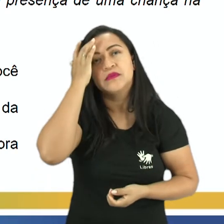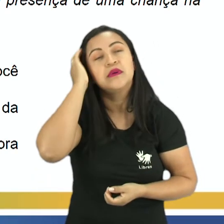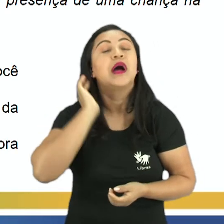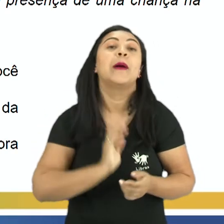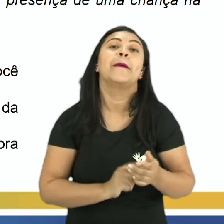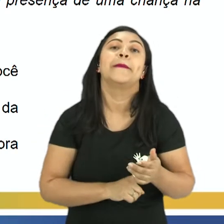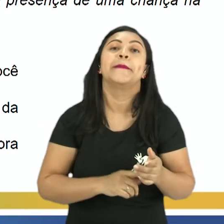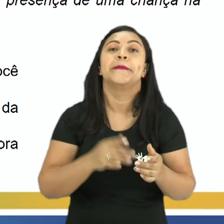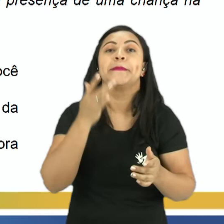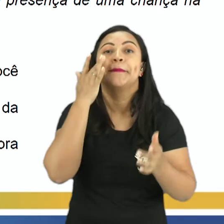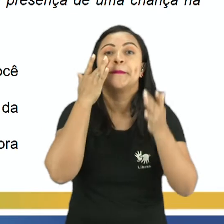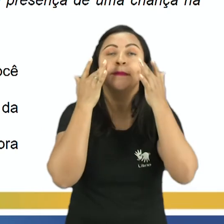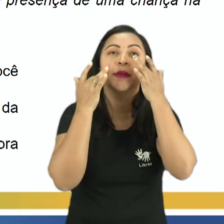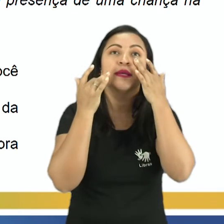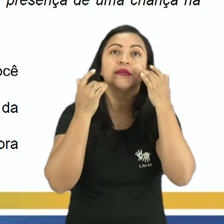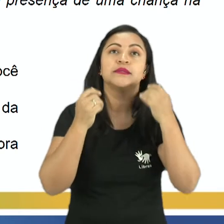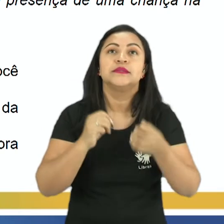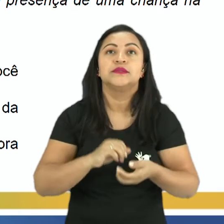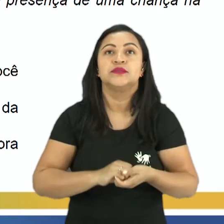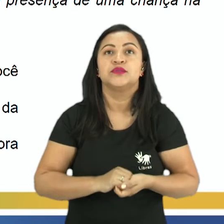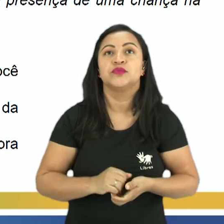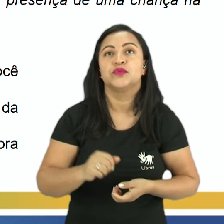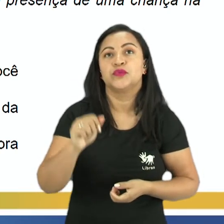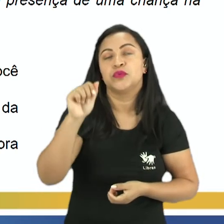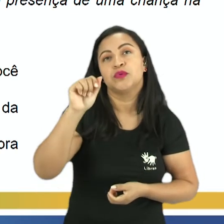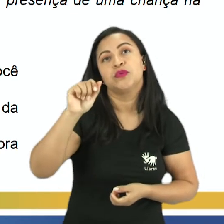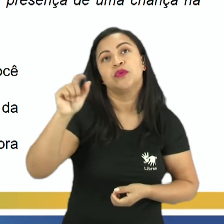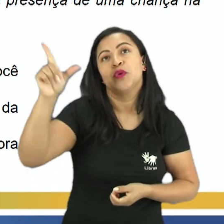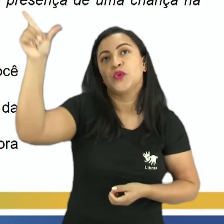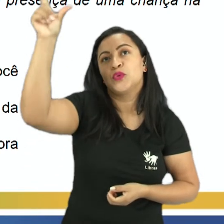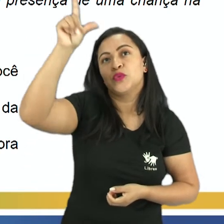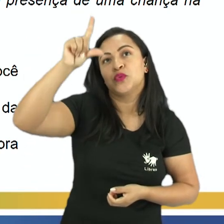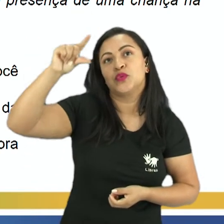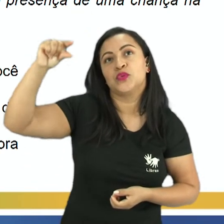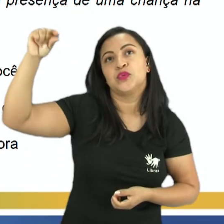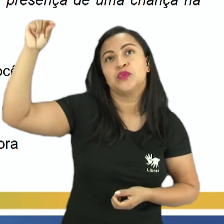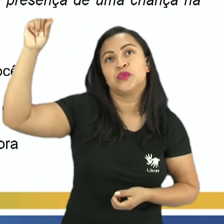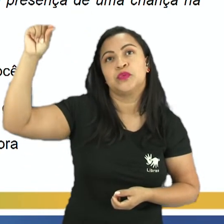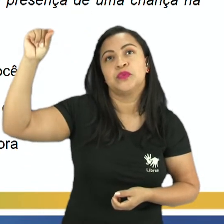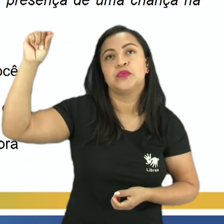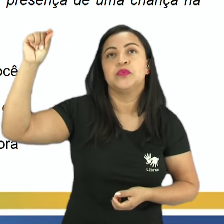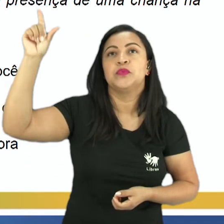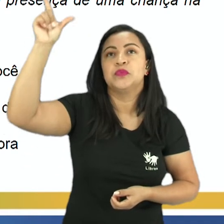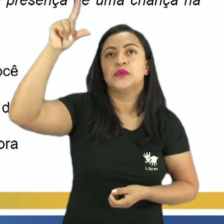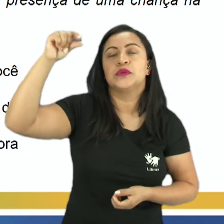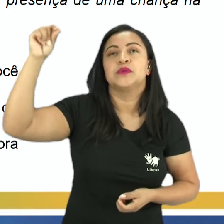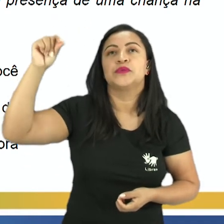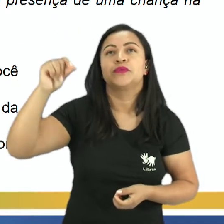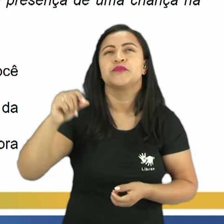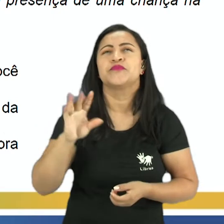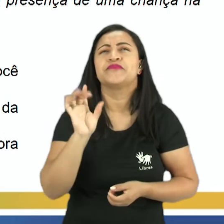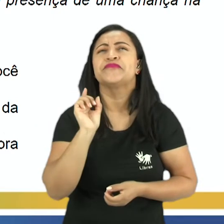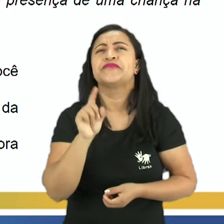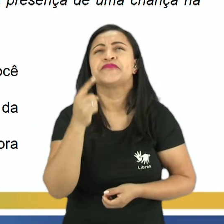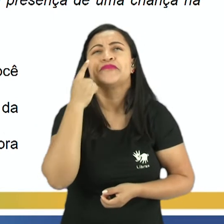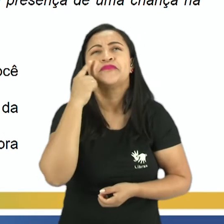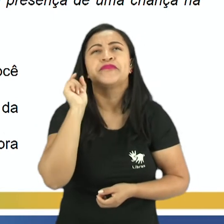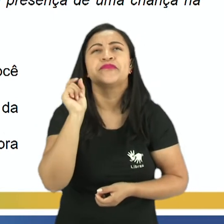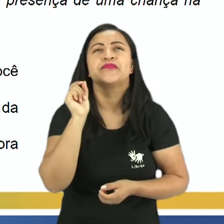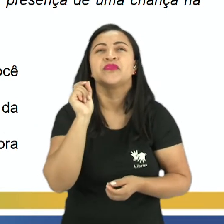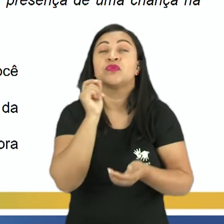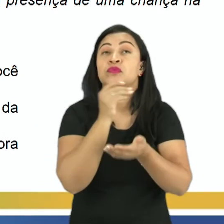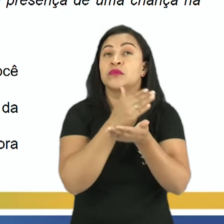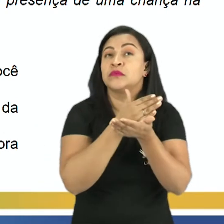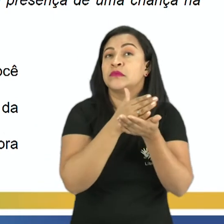de teatro Lua Nua, de Leila Assunção. Olha só que no início eu já tenho uma